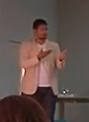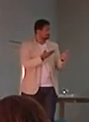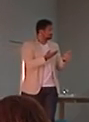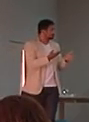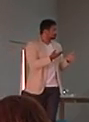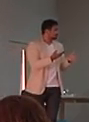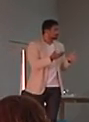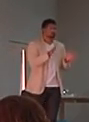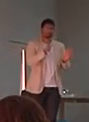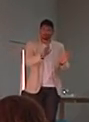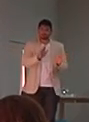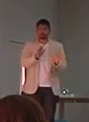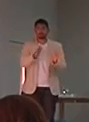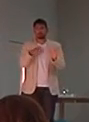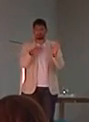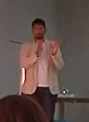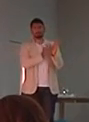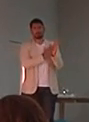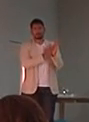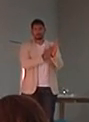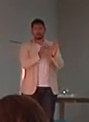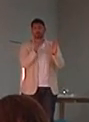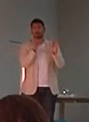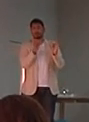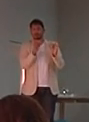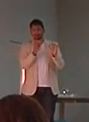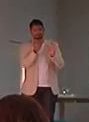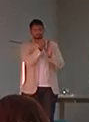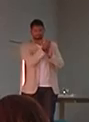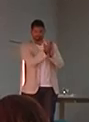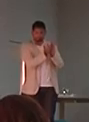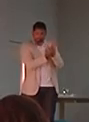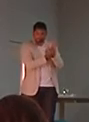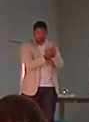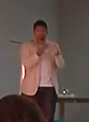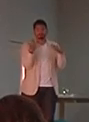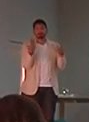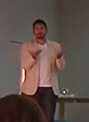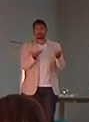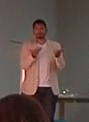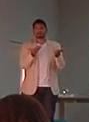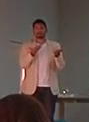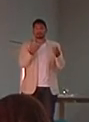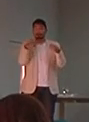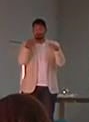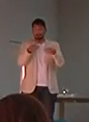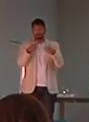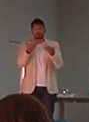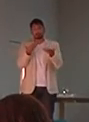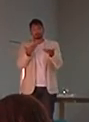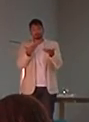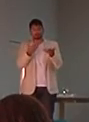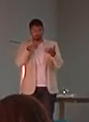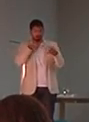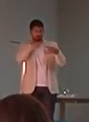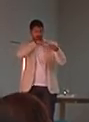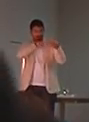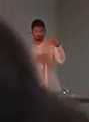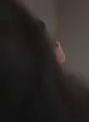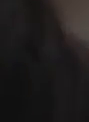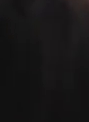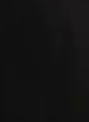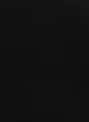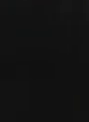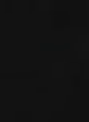rumo, mas vamos propor exatamente nessa linha e se baseia nesses 4 pressupostos